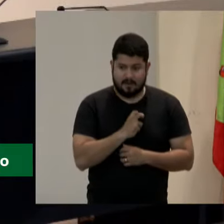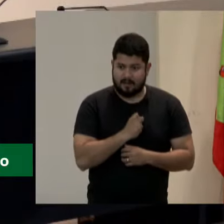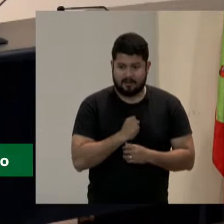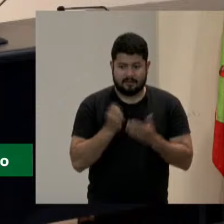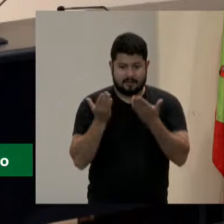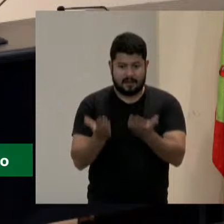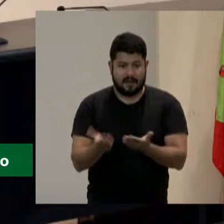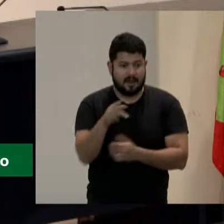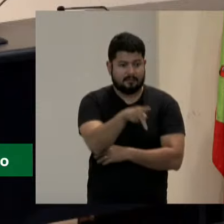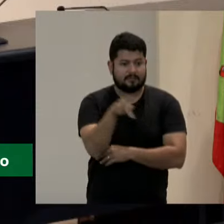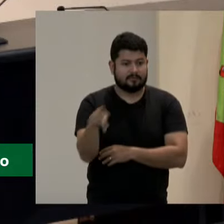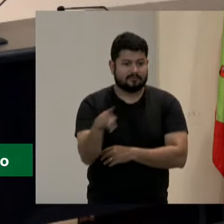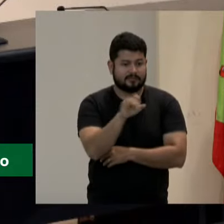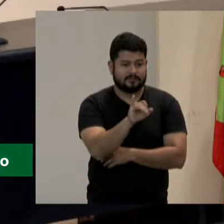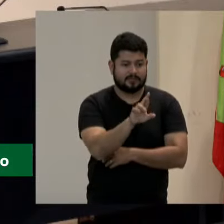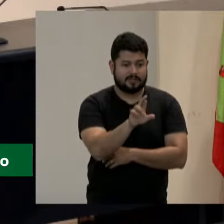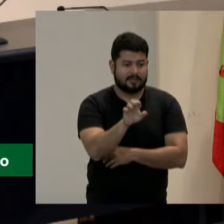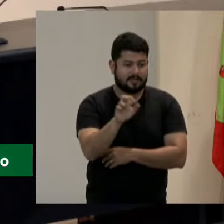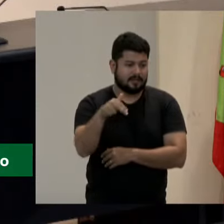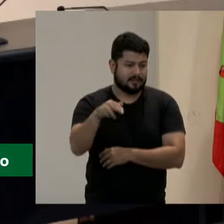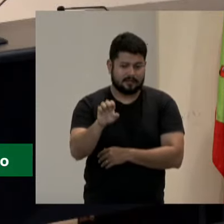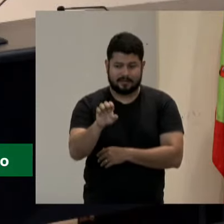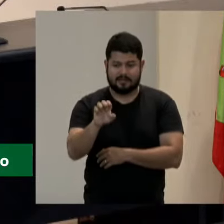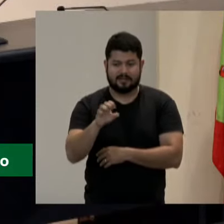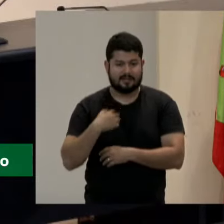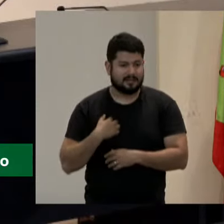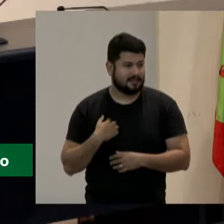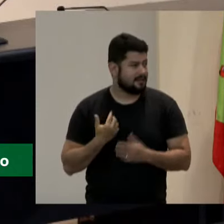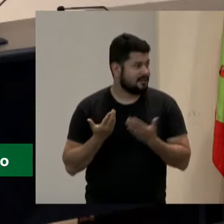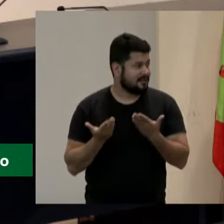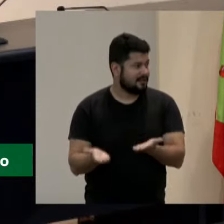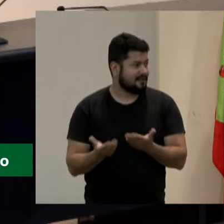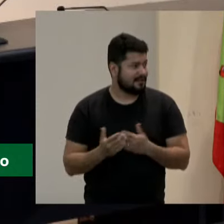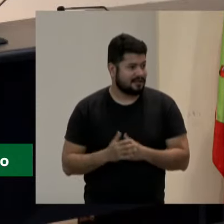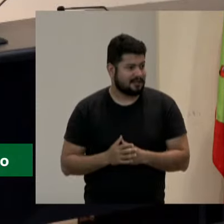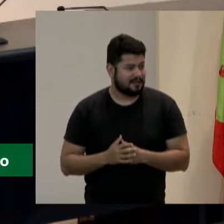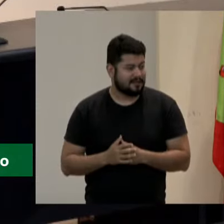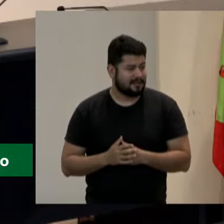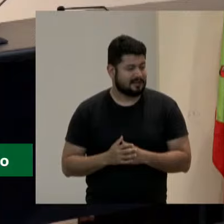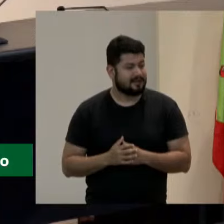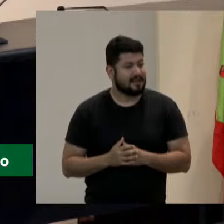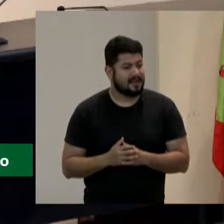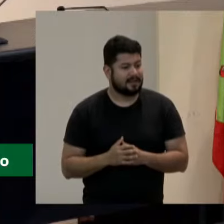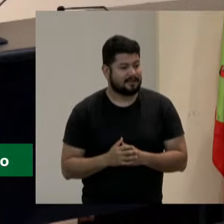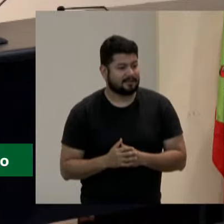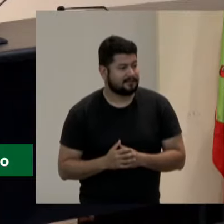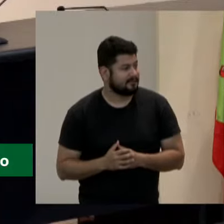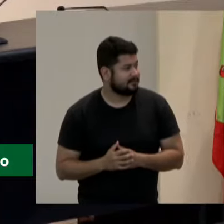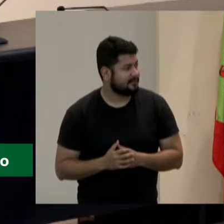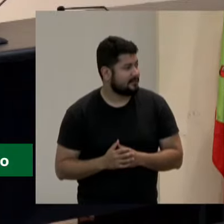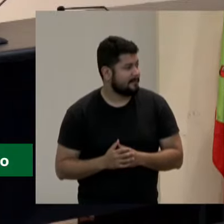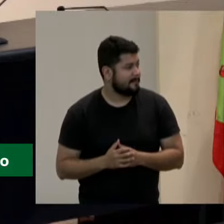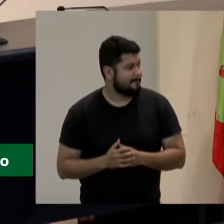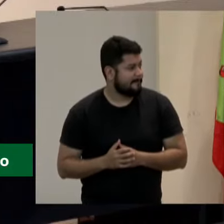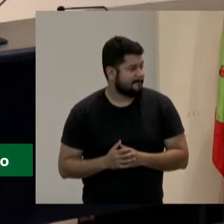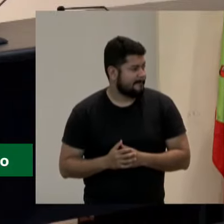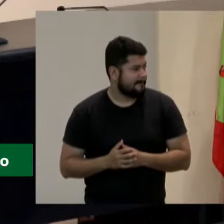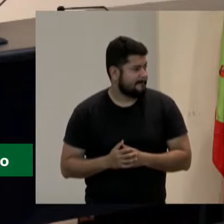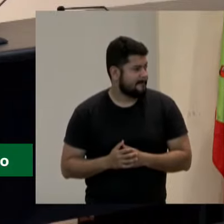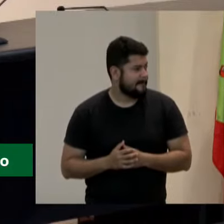Irene. Eu apaixonei. E falei assim, vou casar com essa mulher um dia. Ela é jovem. Mas eu precisava falar com ela. Eu tenho